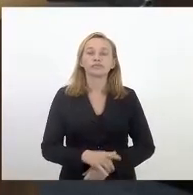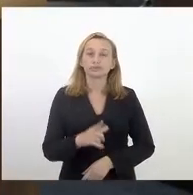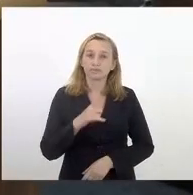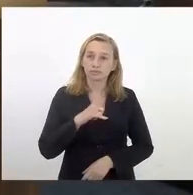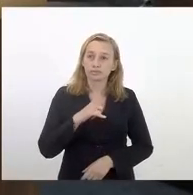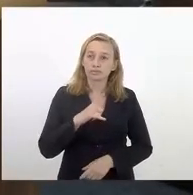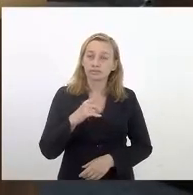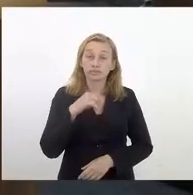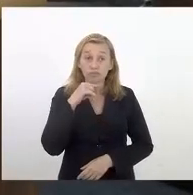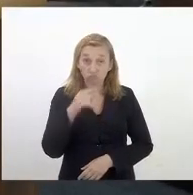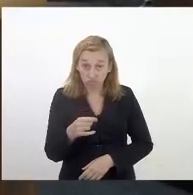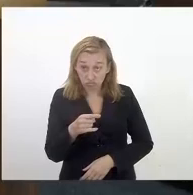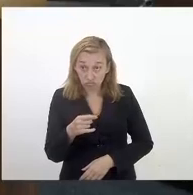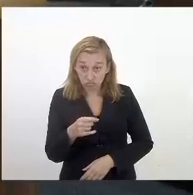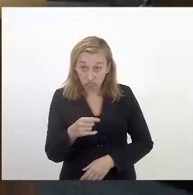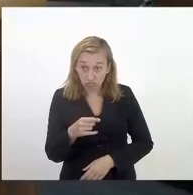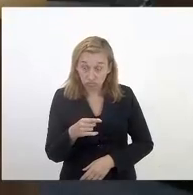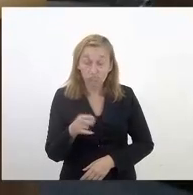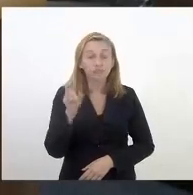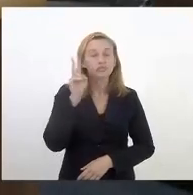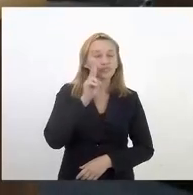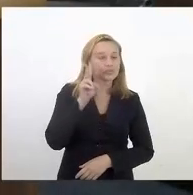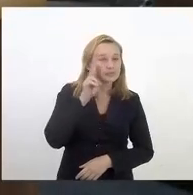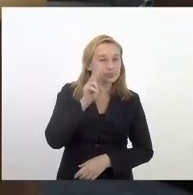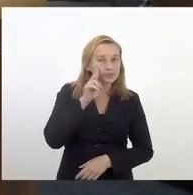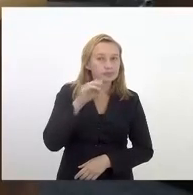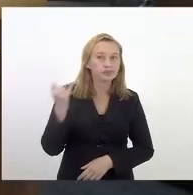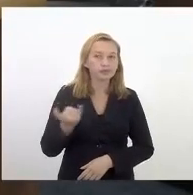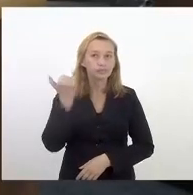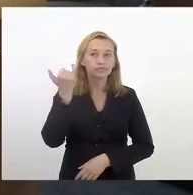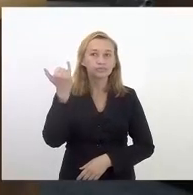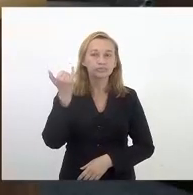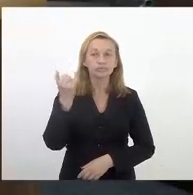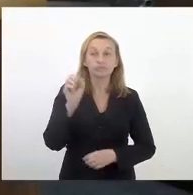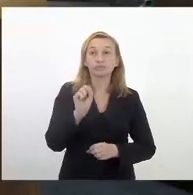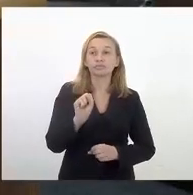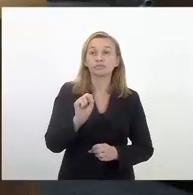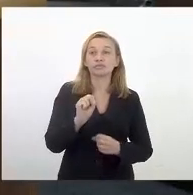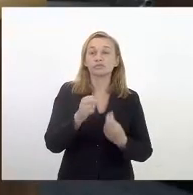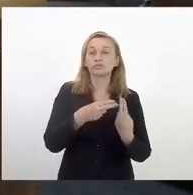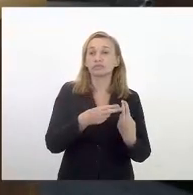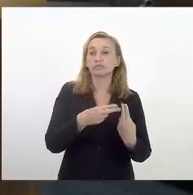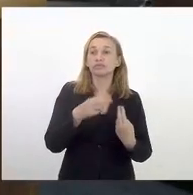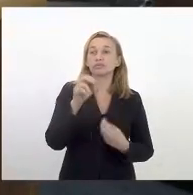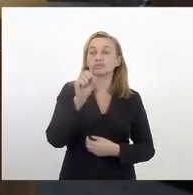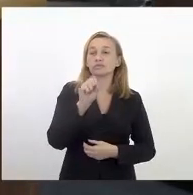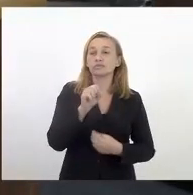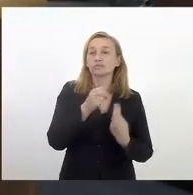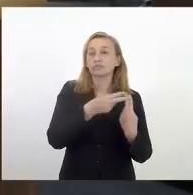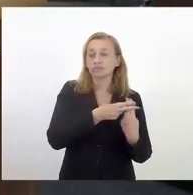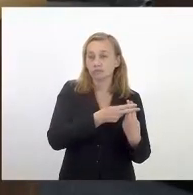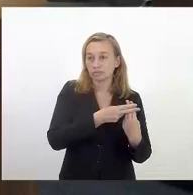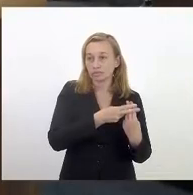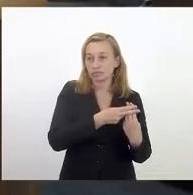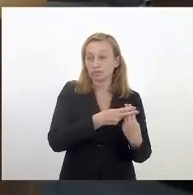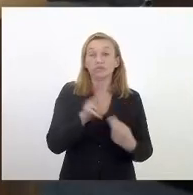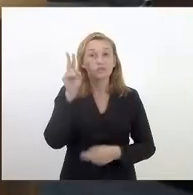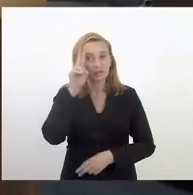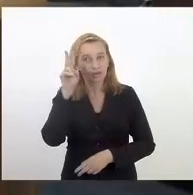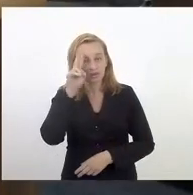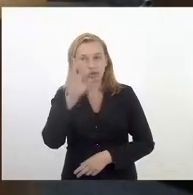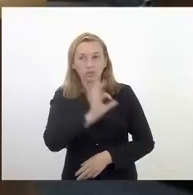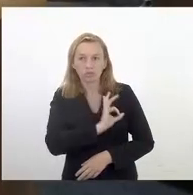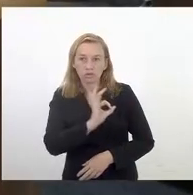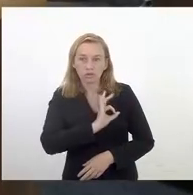algum tipo de dúvida vamos nos lembrar da importância do SUS vamos nos lembrar que os policiais militares não ficar em casa